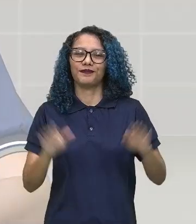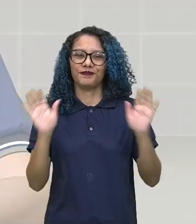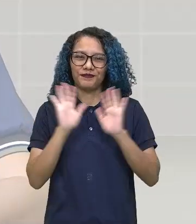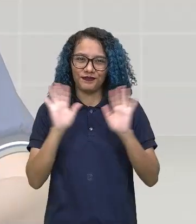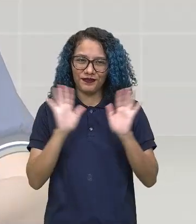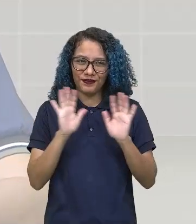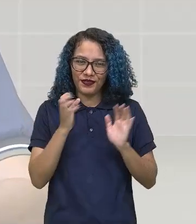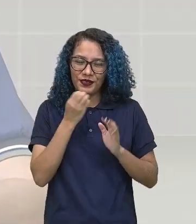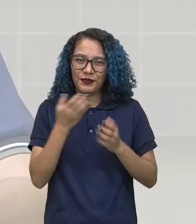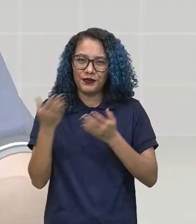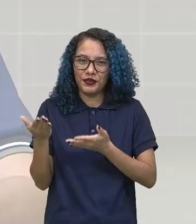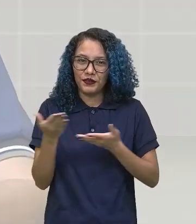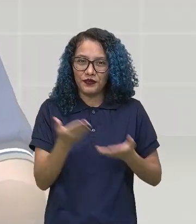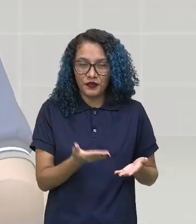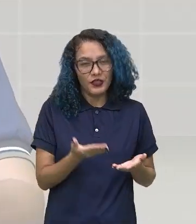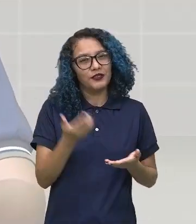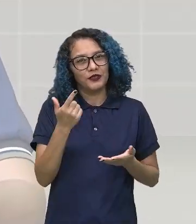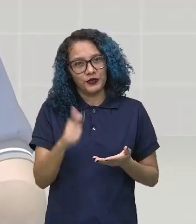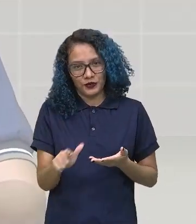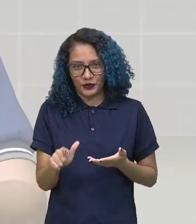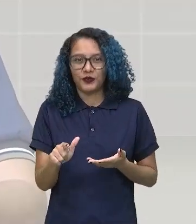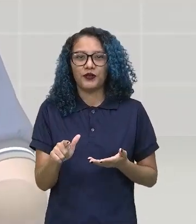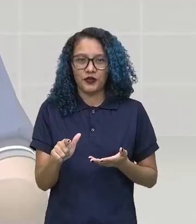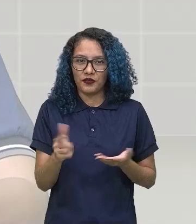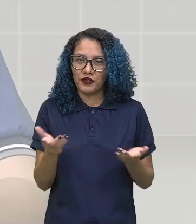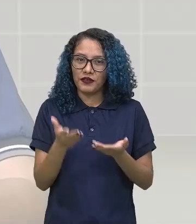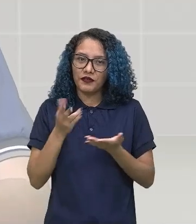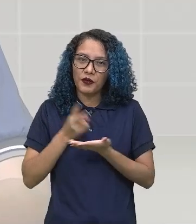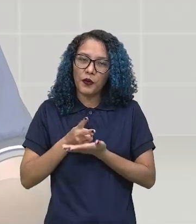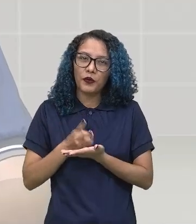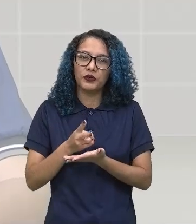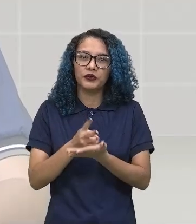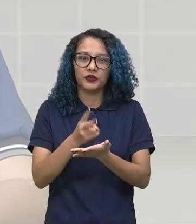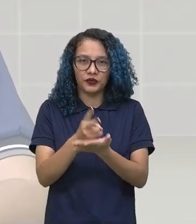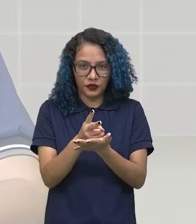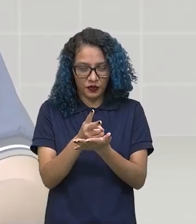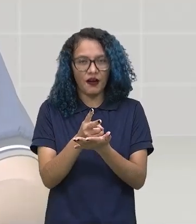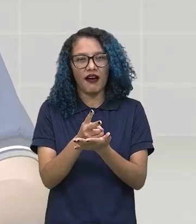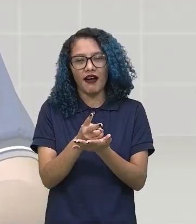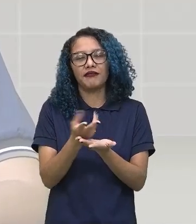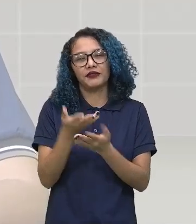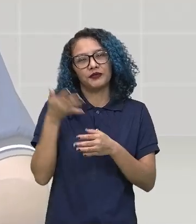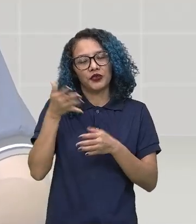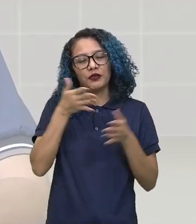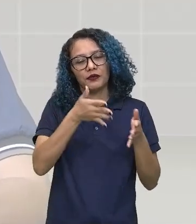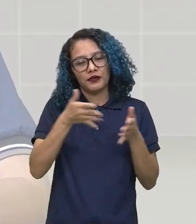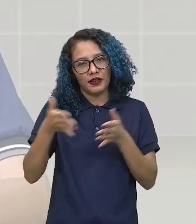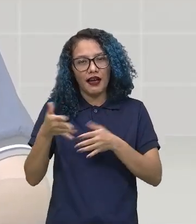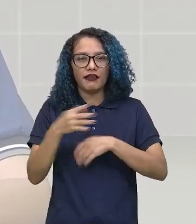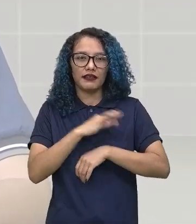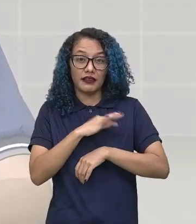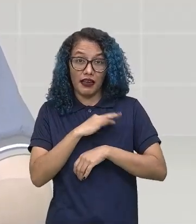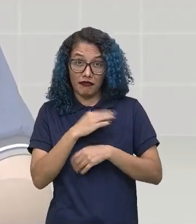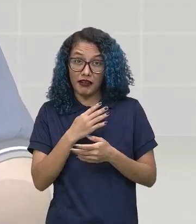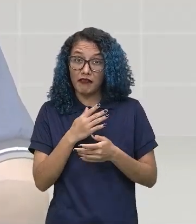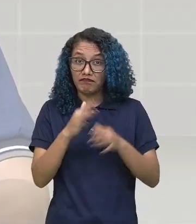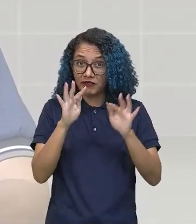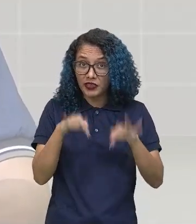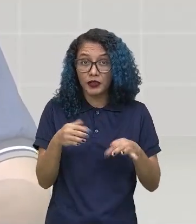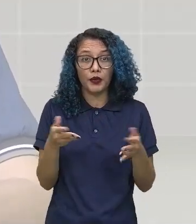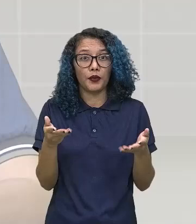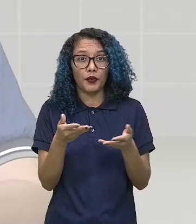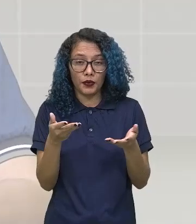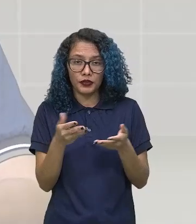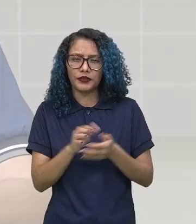Olá, bem-vindos mais uma vez, né, dando continuidade à nossa jornada técnica, encerrando hoje. E